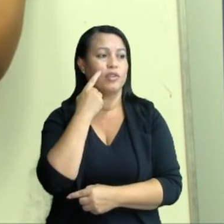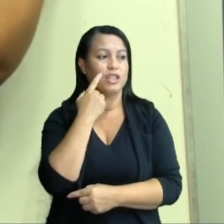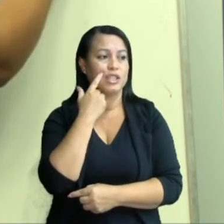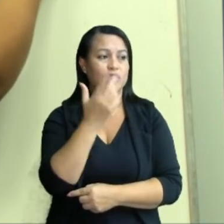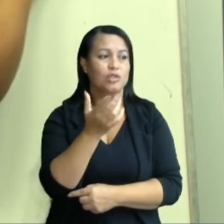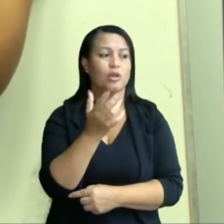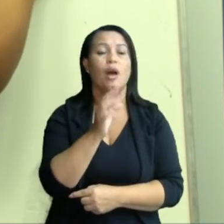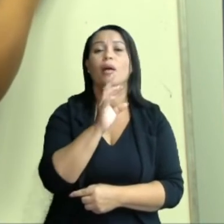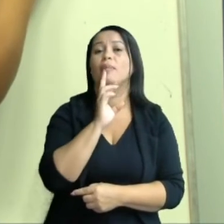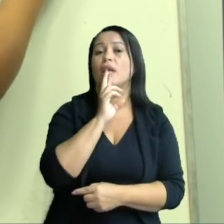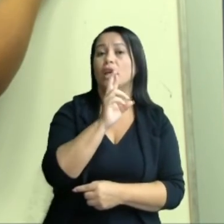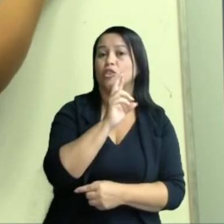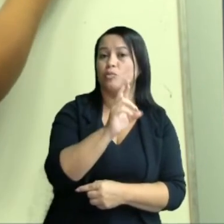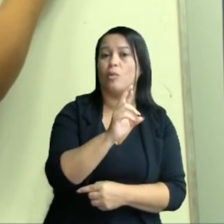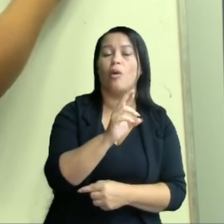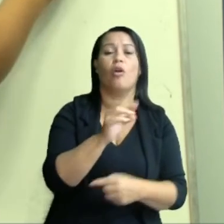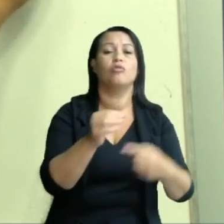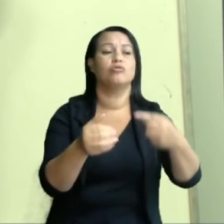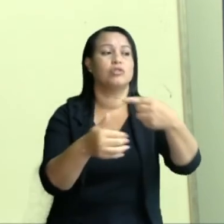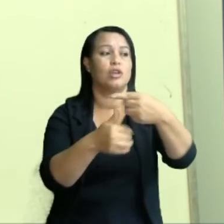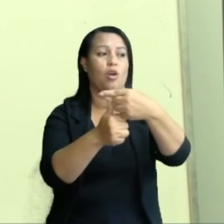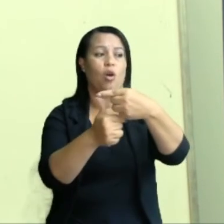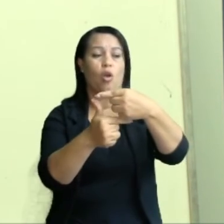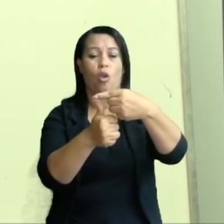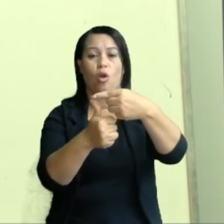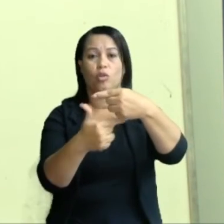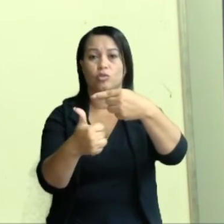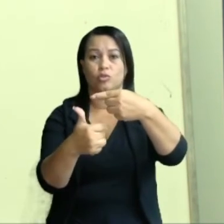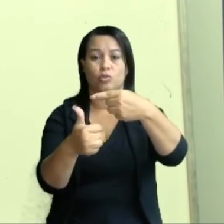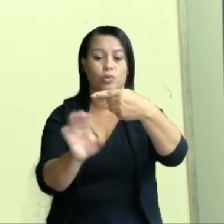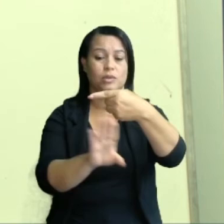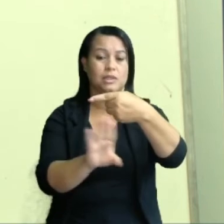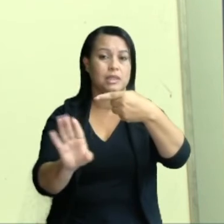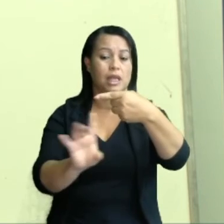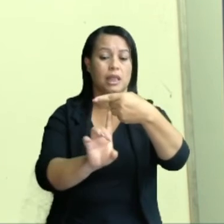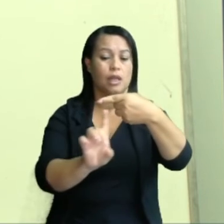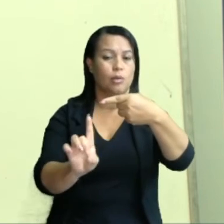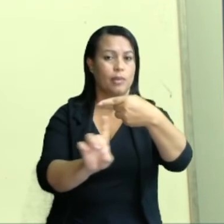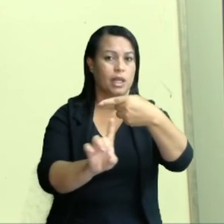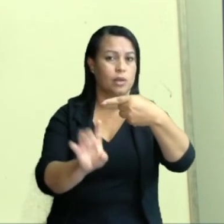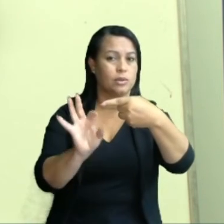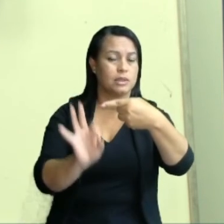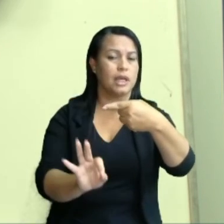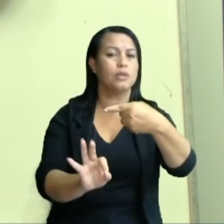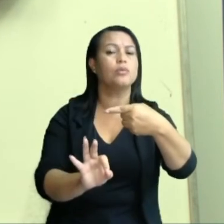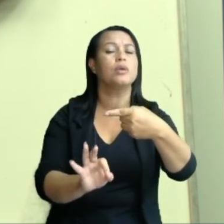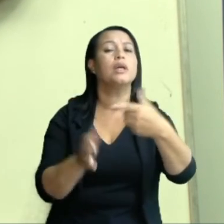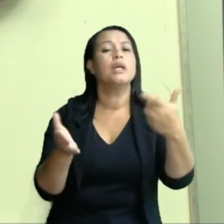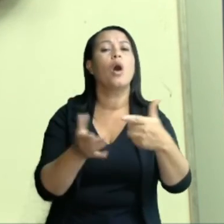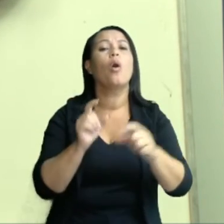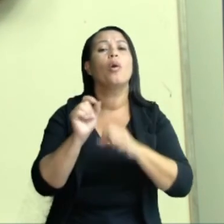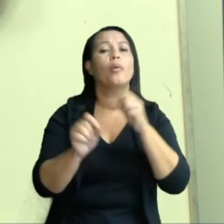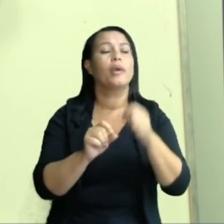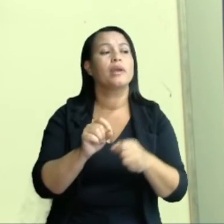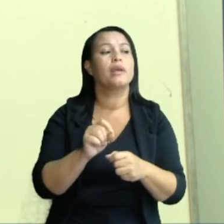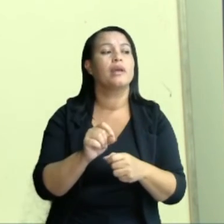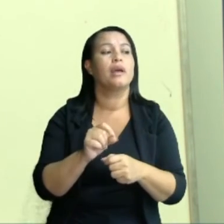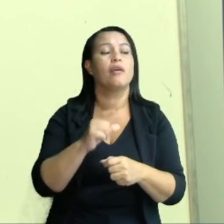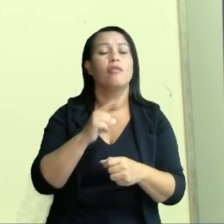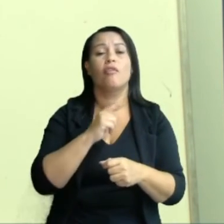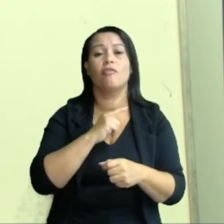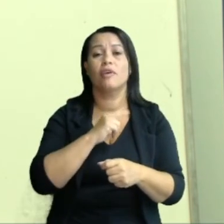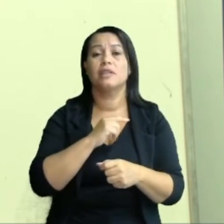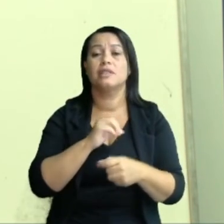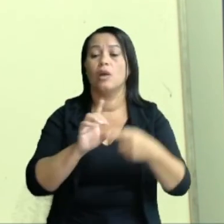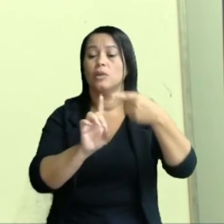o meu resultado, coloco aqui, ó, no denominador. E vou fazer agora